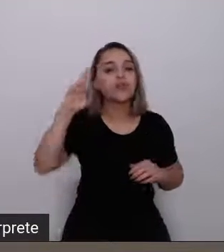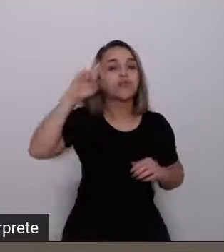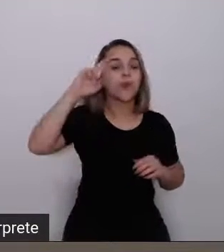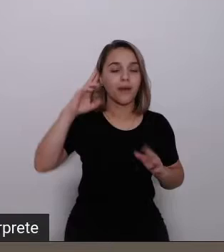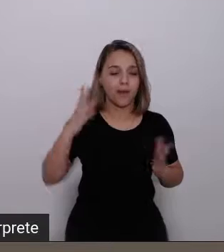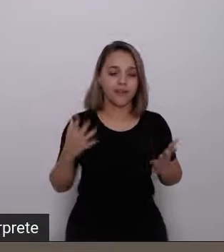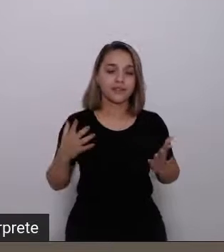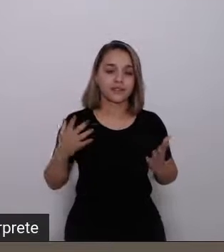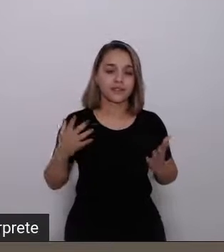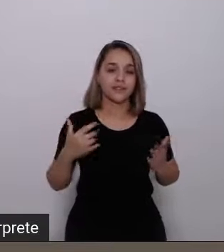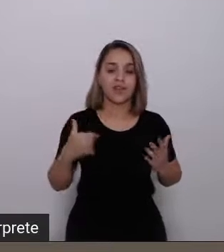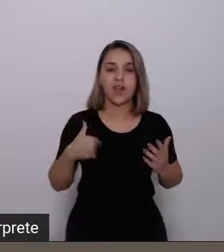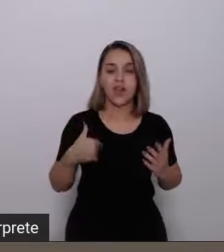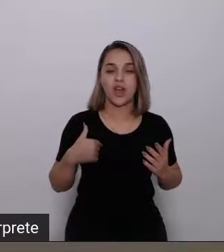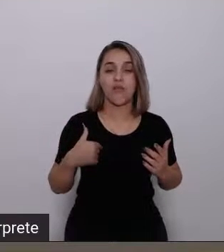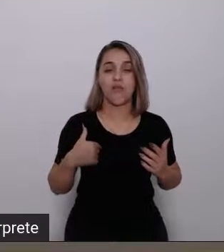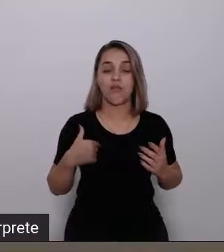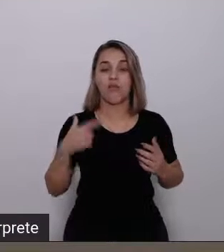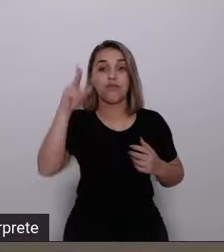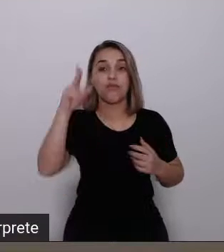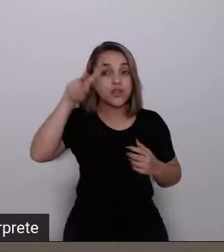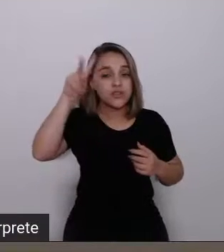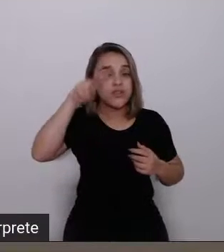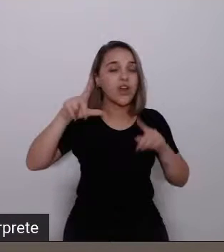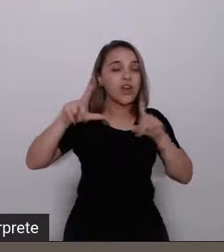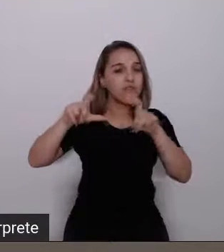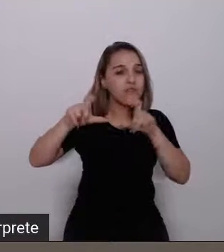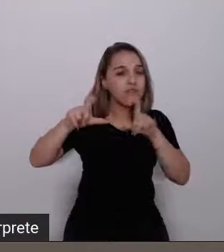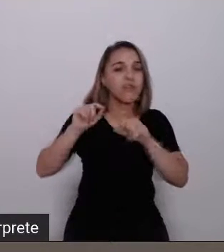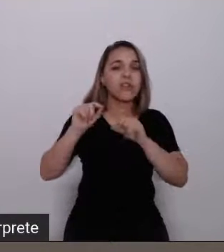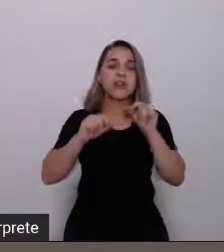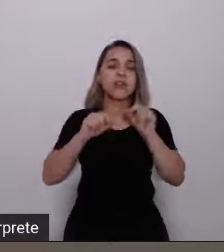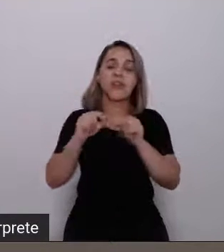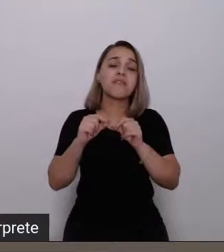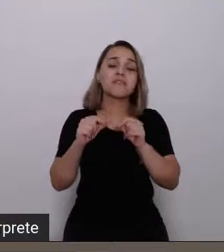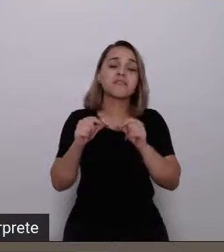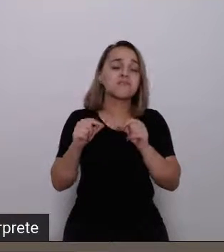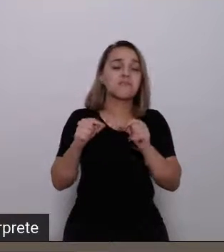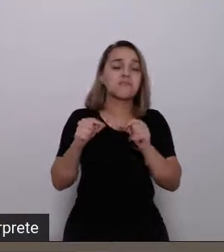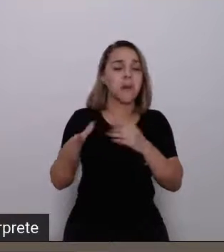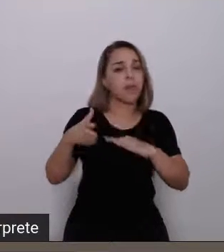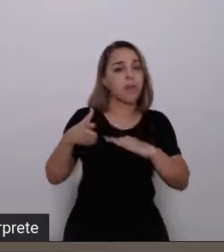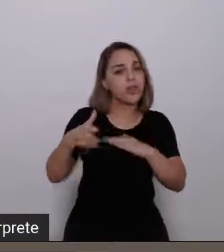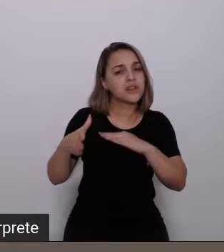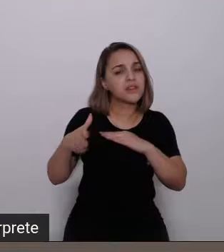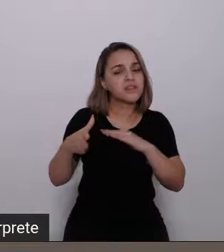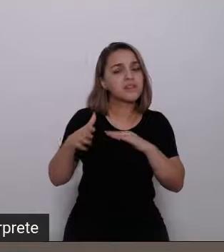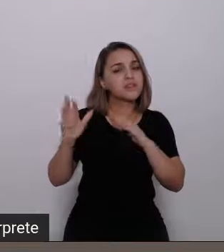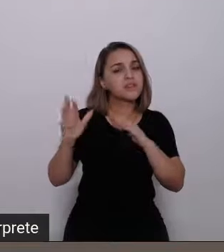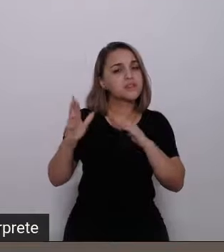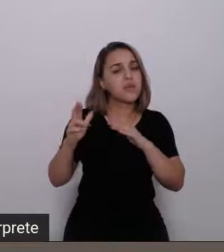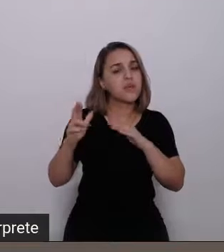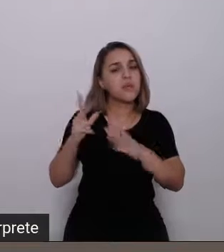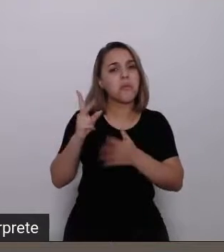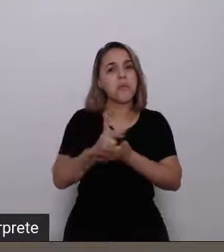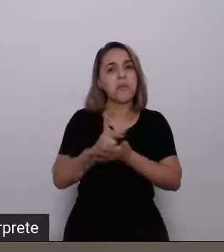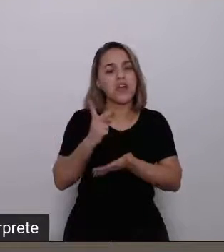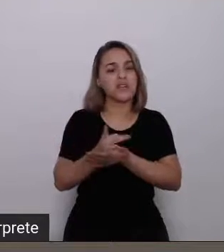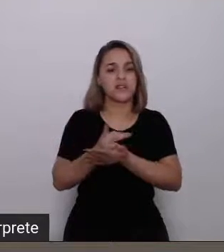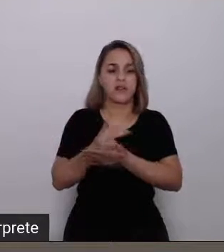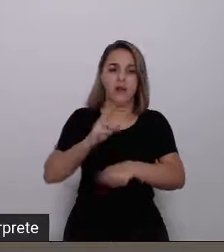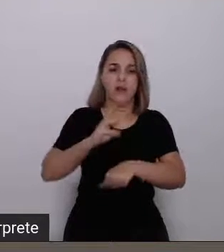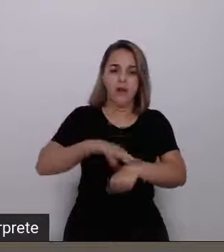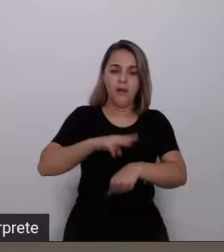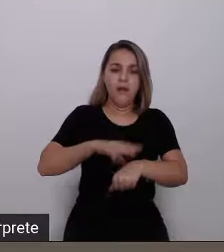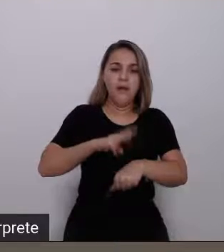falei sobre a história da fotografia, o modernismo estava fora da história da fotografia também até 20 anos, ao mesmo tempo que o modernismo vai ser revisto,